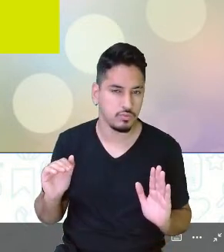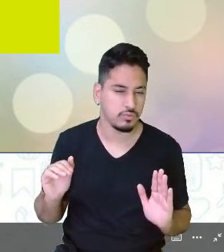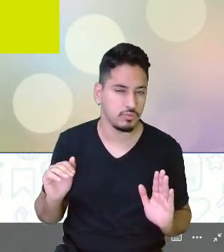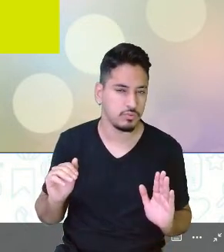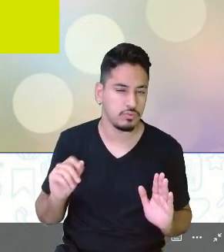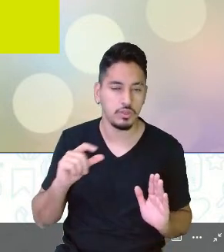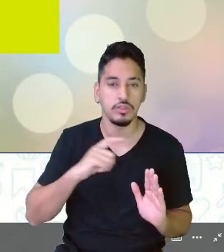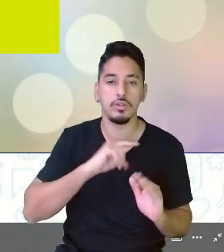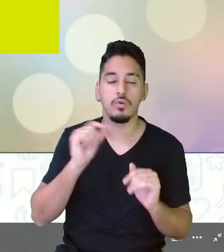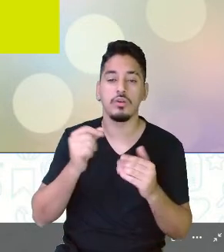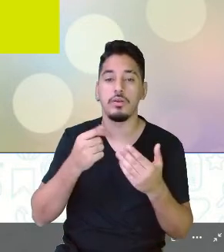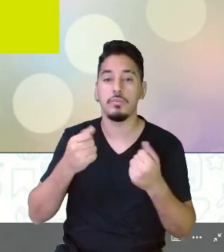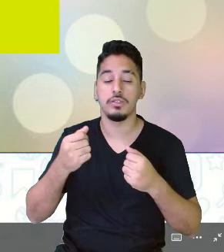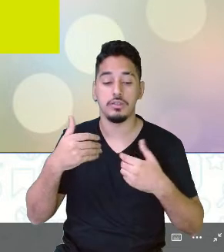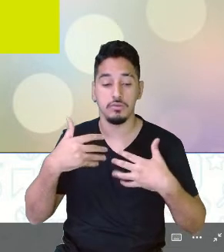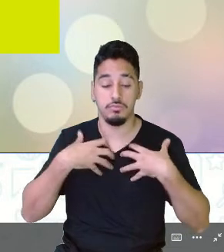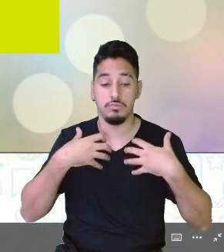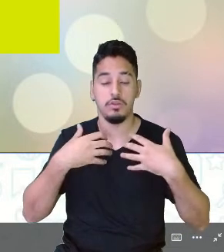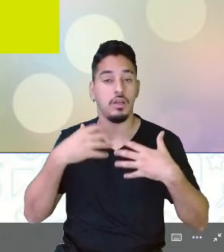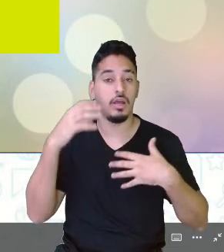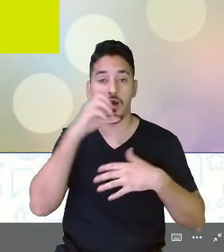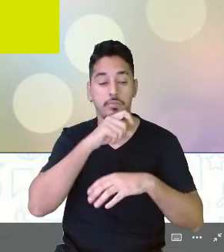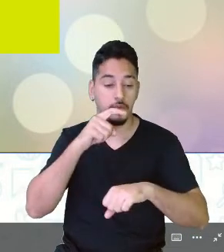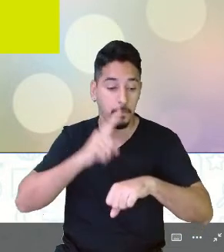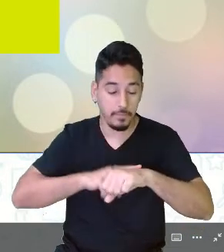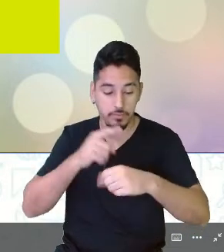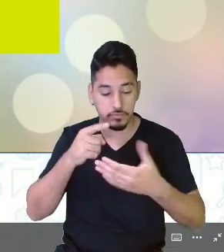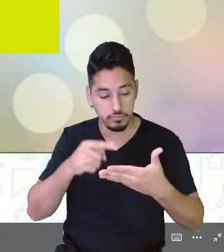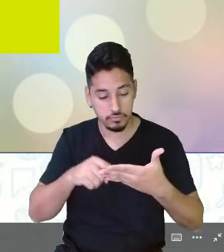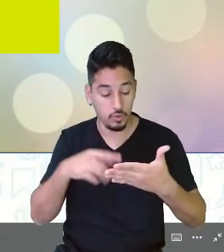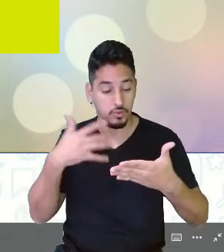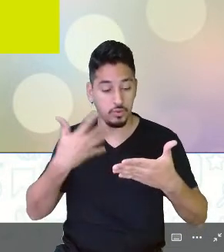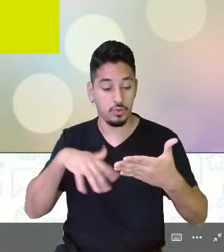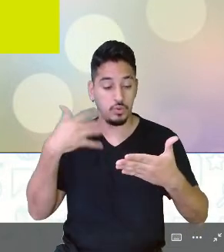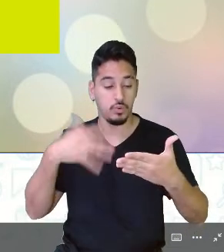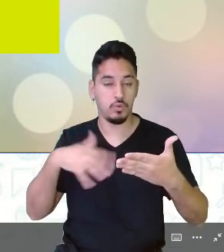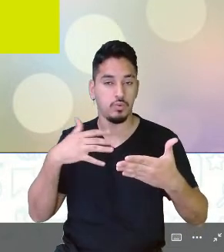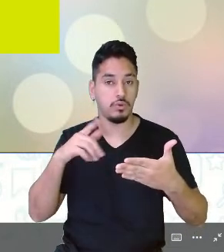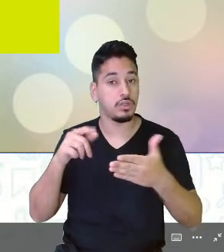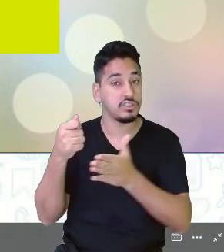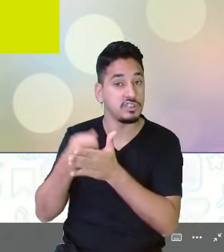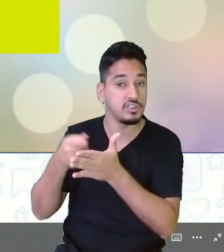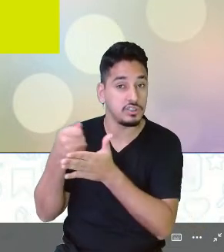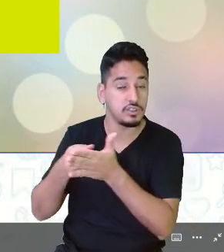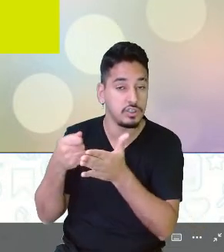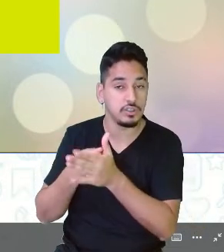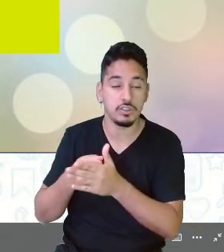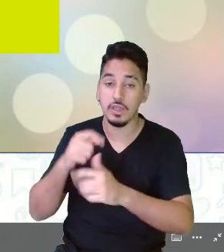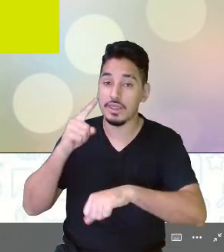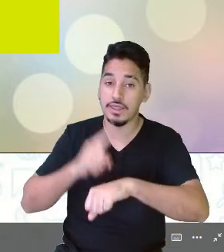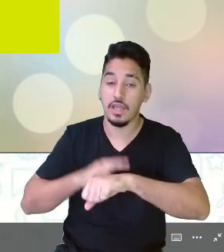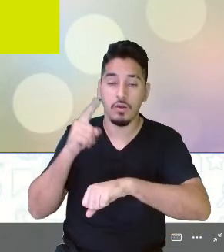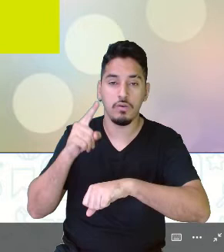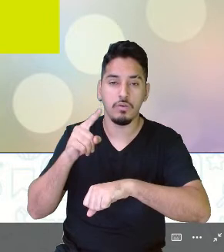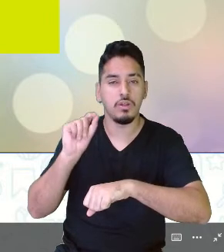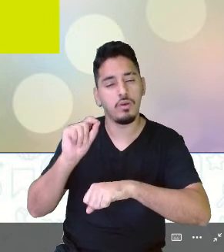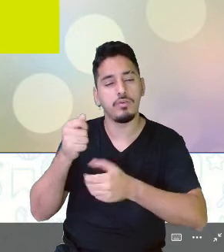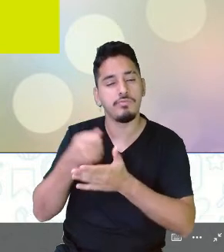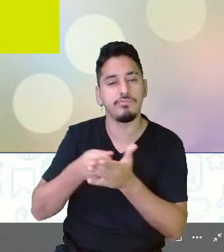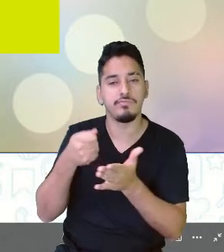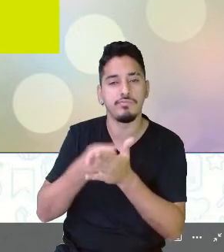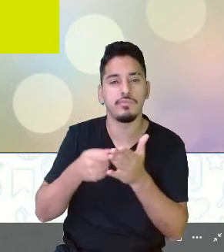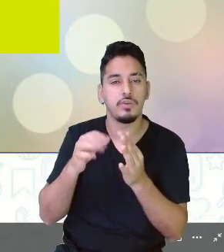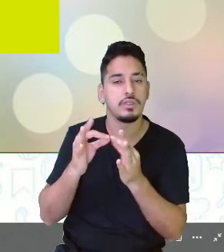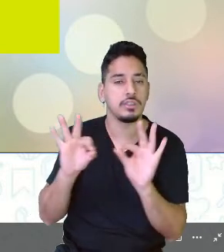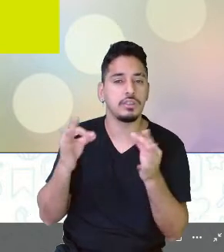cujo impacto precisa ser instantâneo, essa instantaneidade, essa exigência de ser algo instantâneo é que obriga a